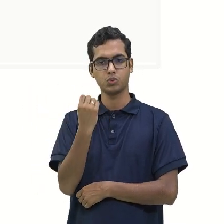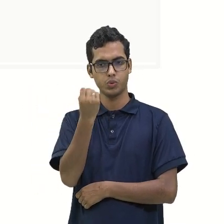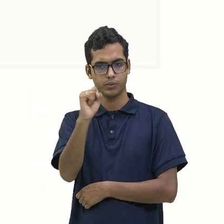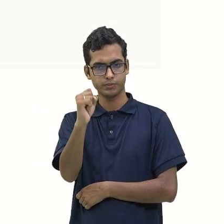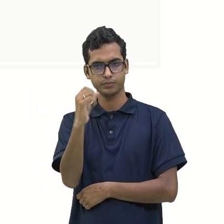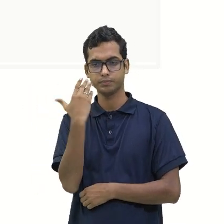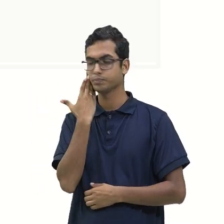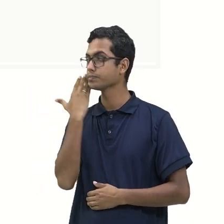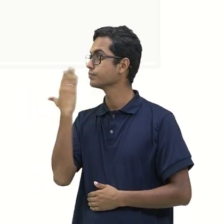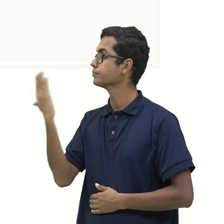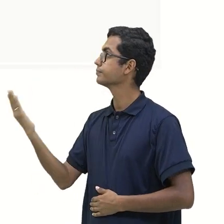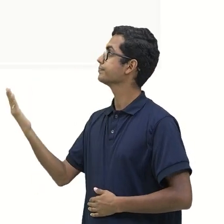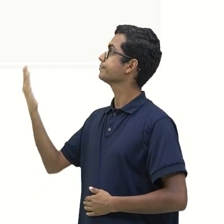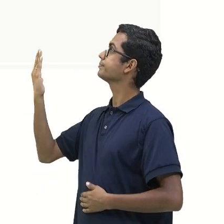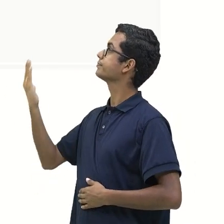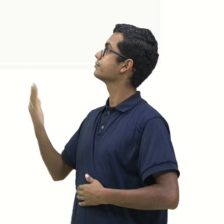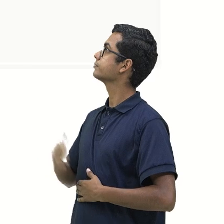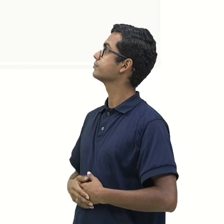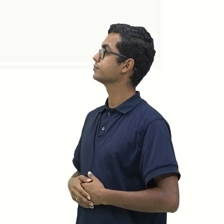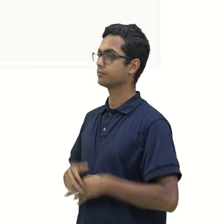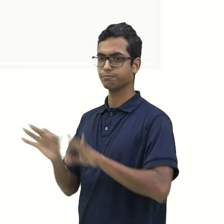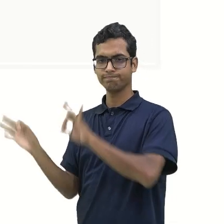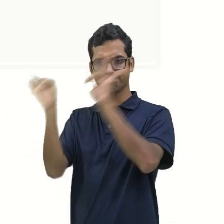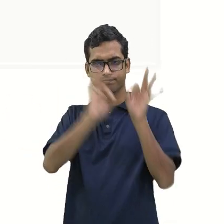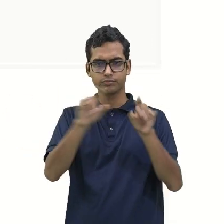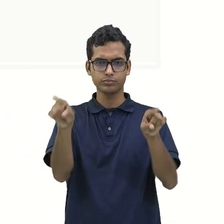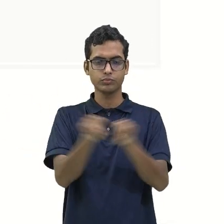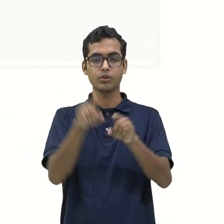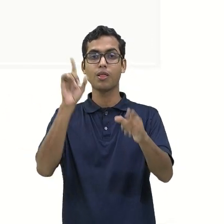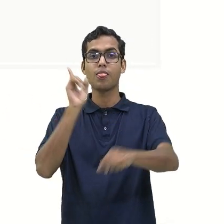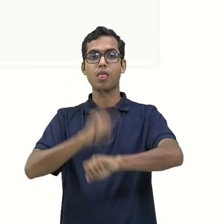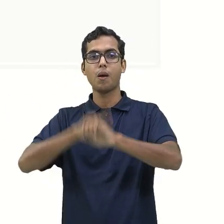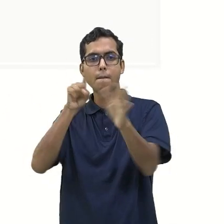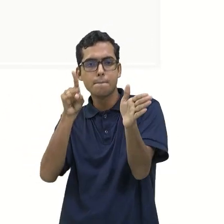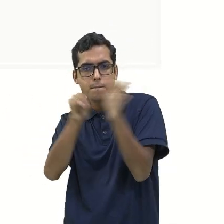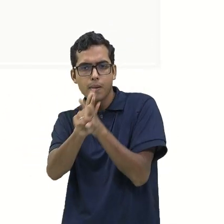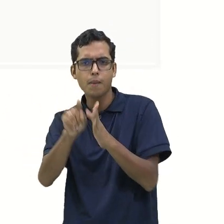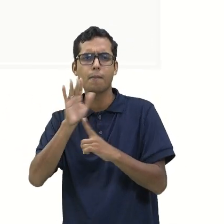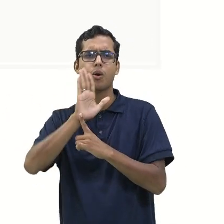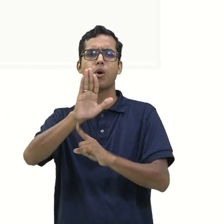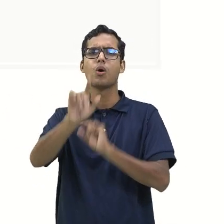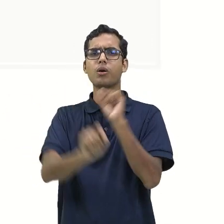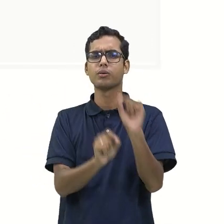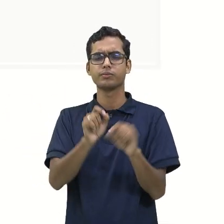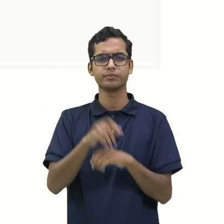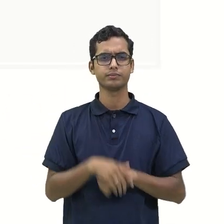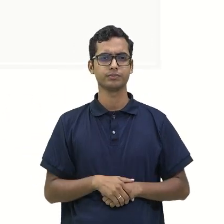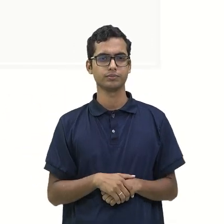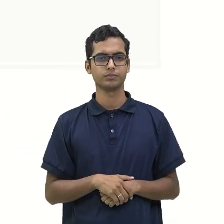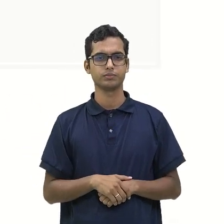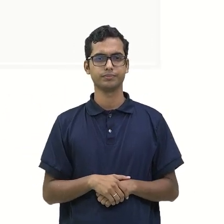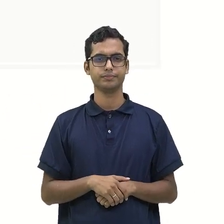decimal, ok? Mas aí, aqui na pergunta, né, ele coloca...